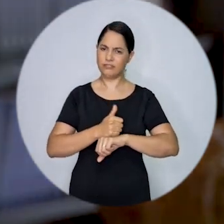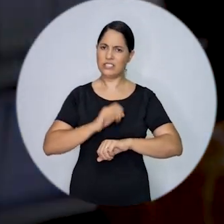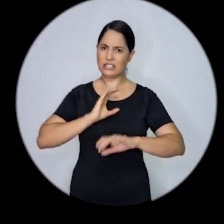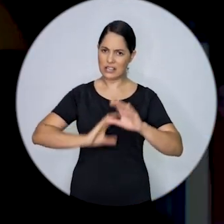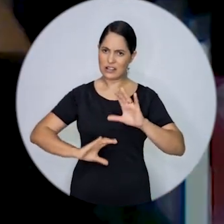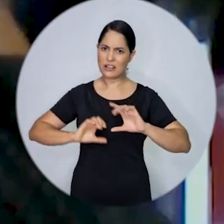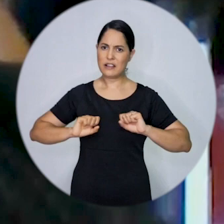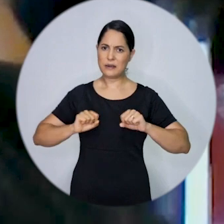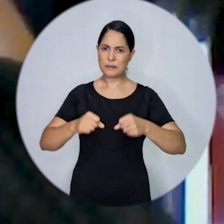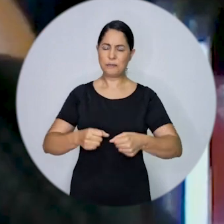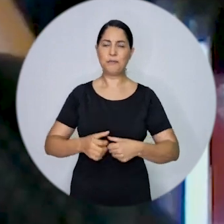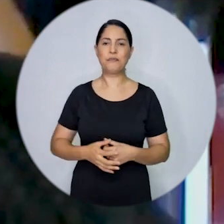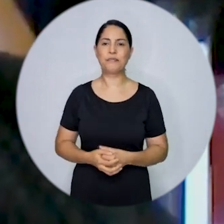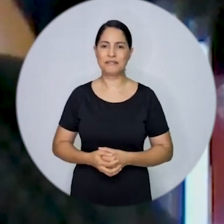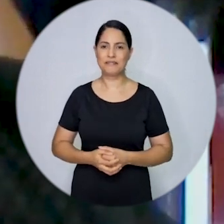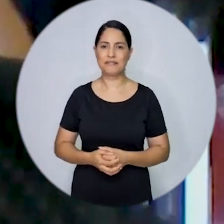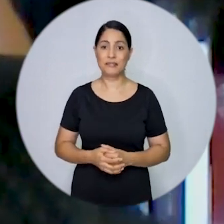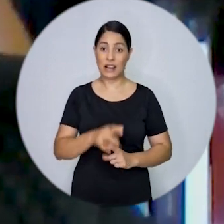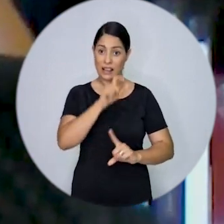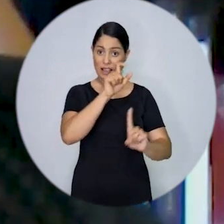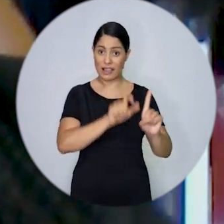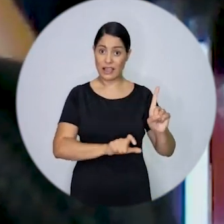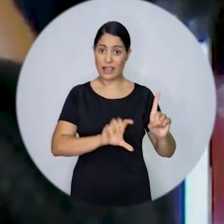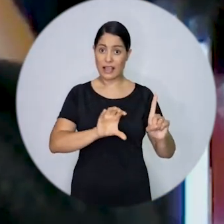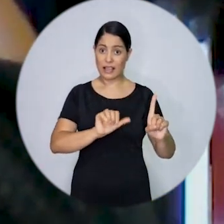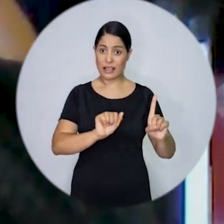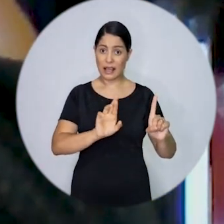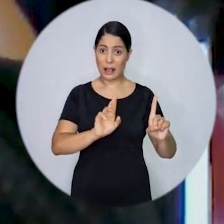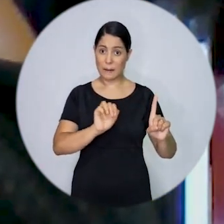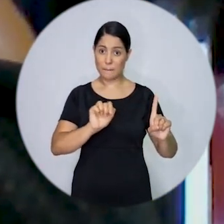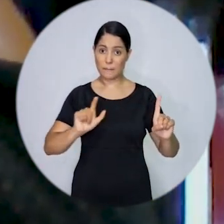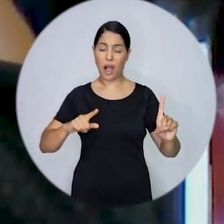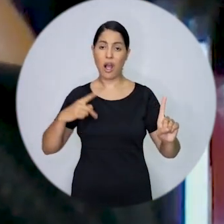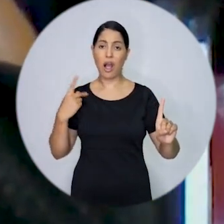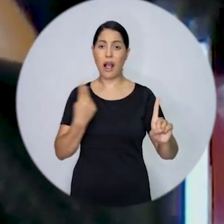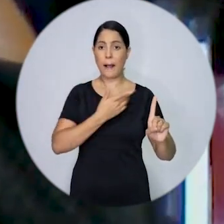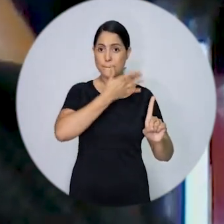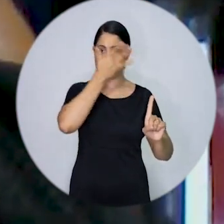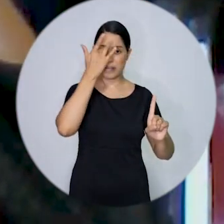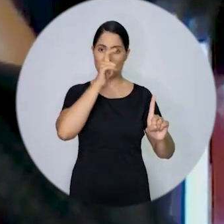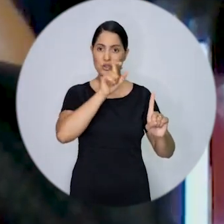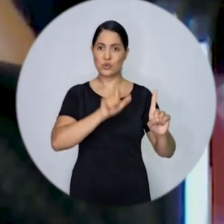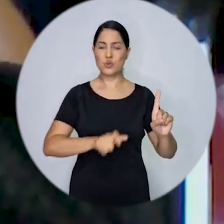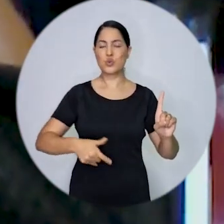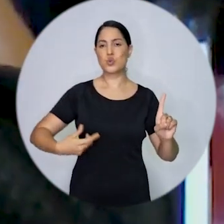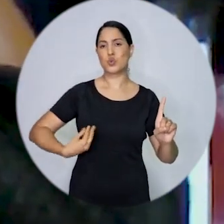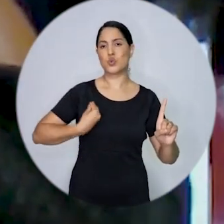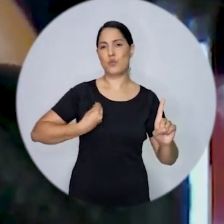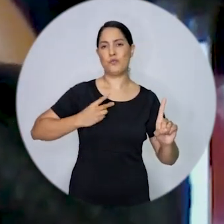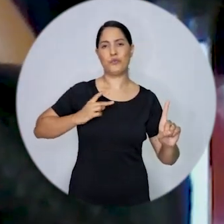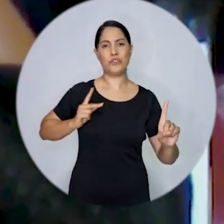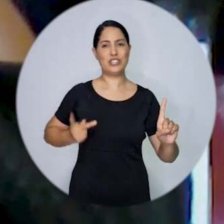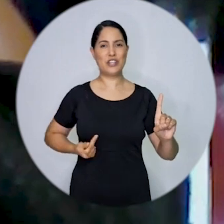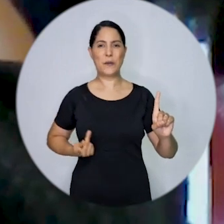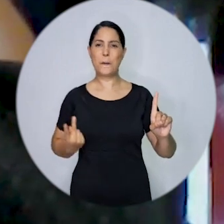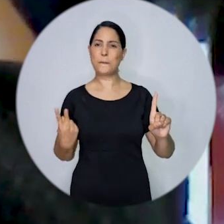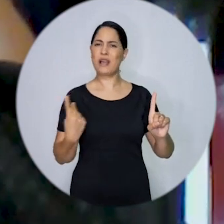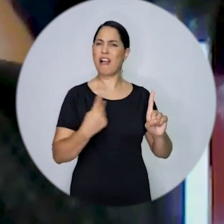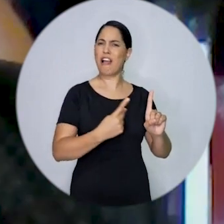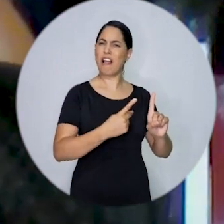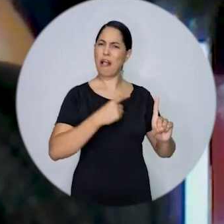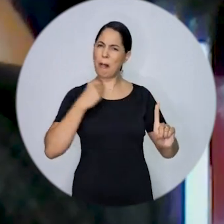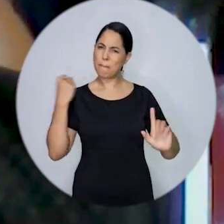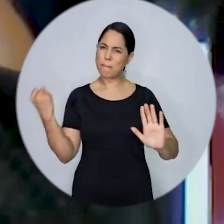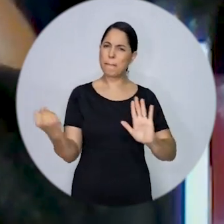cidadania. Bernardo Cabral é uma pessoa, é um ser humano, sinônimo de